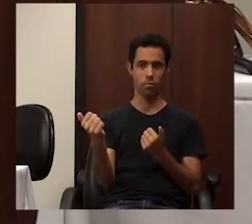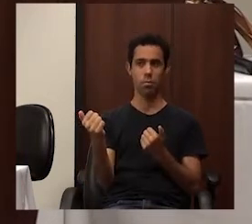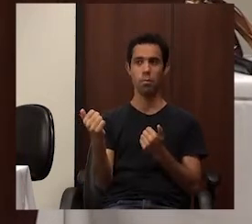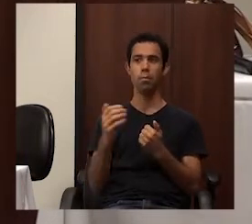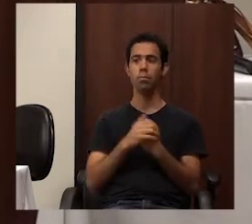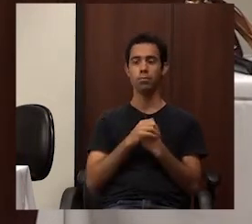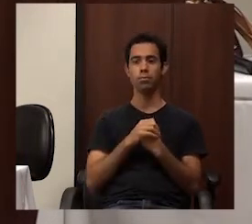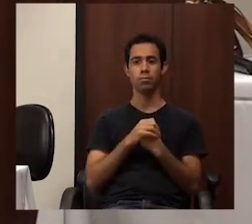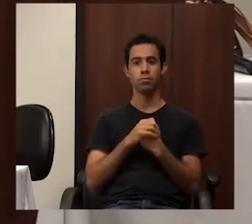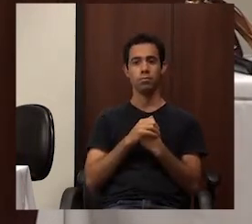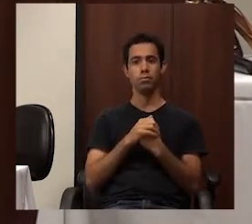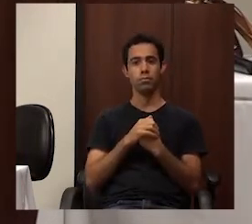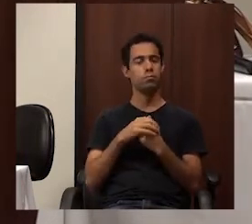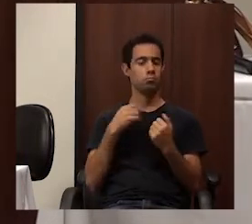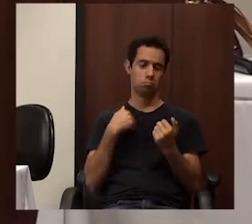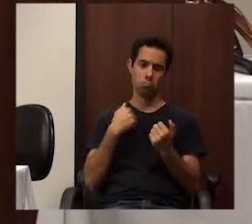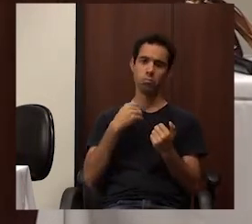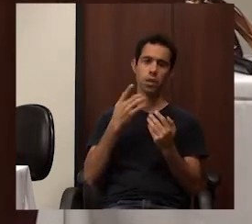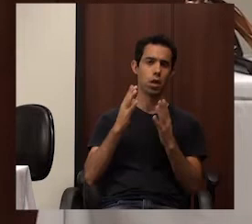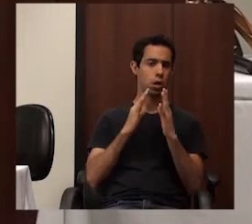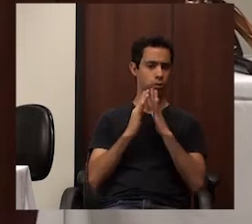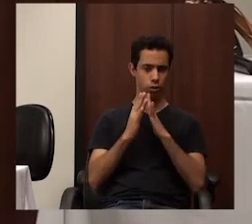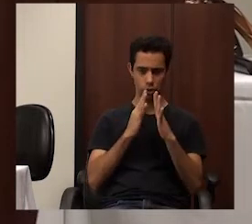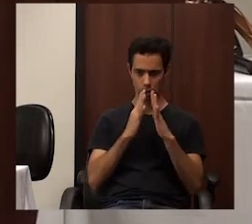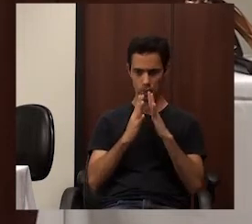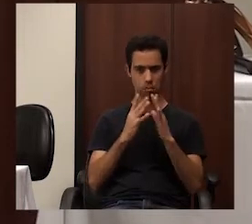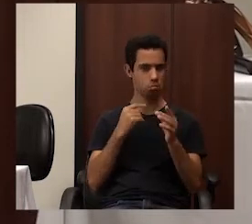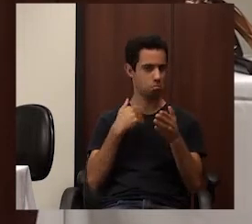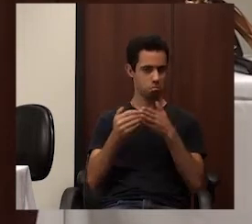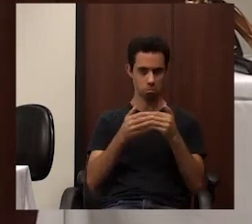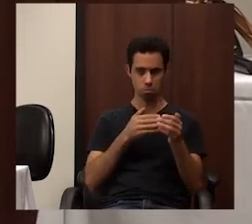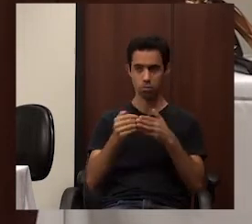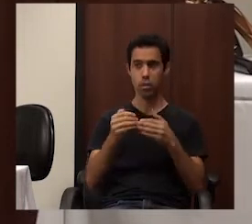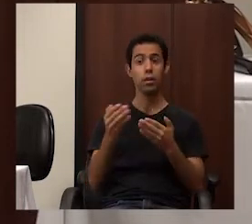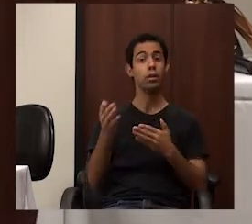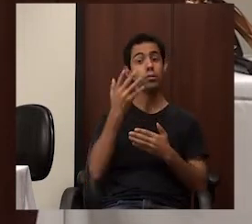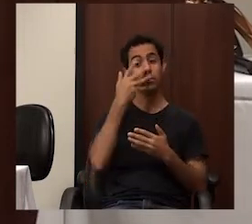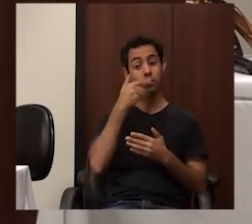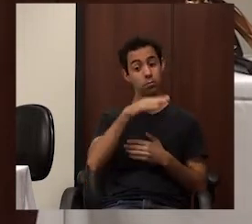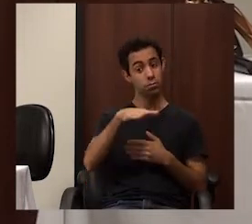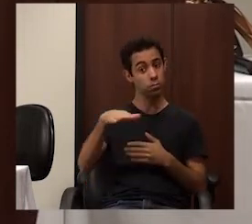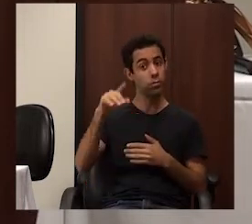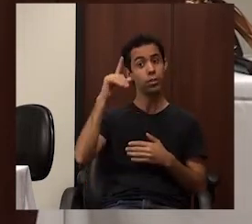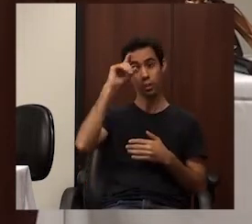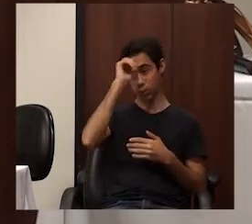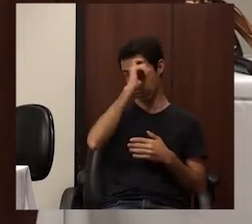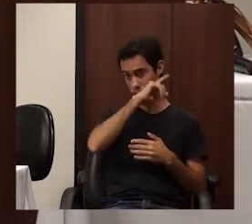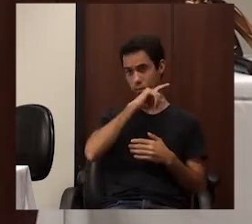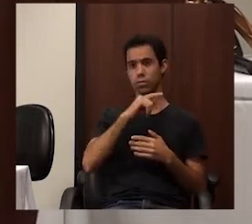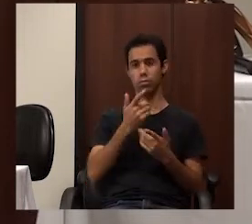porque seja autista ou tenha qualquer outro problema, essa criança vai passar por momentos difíceis na adolescência que vão